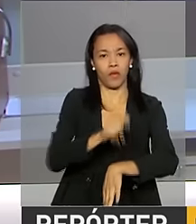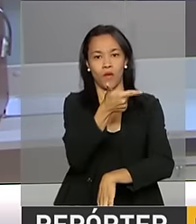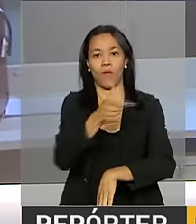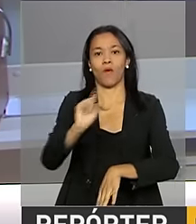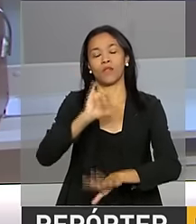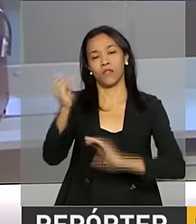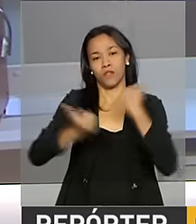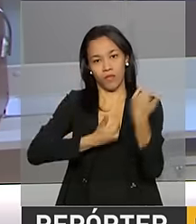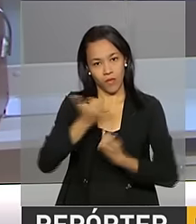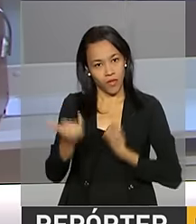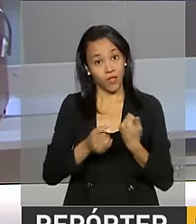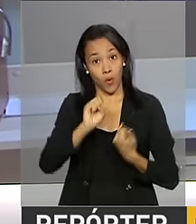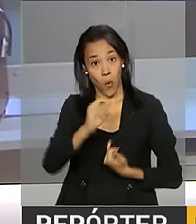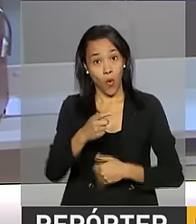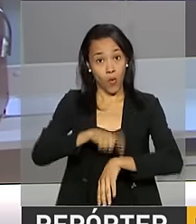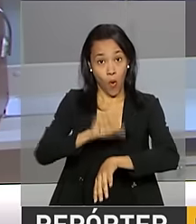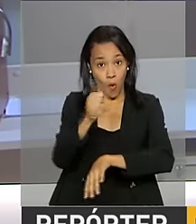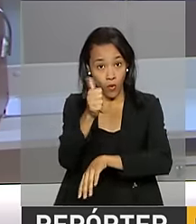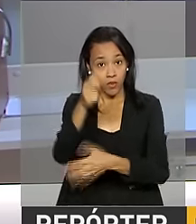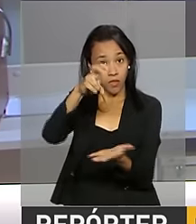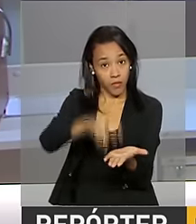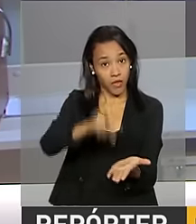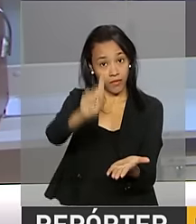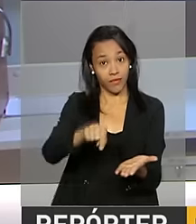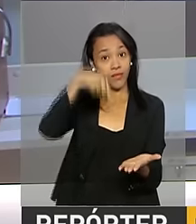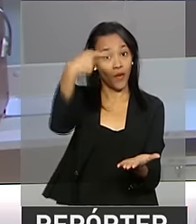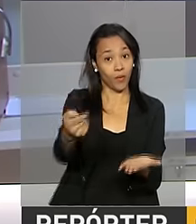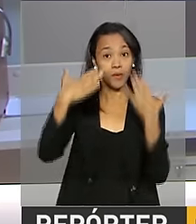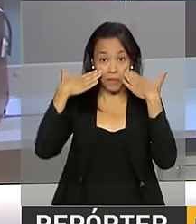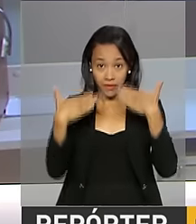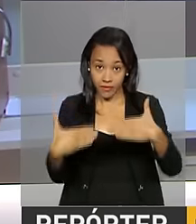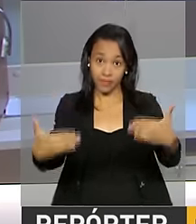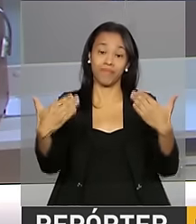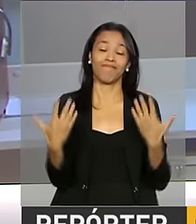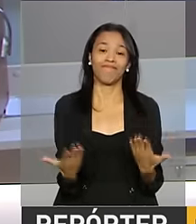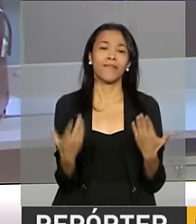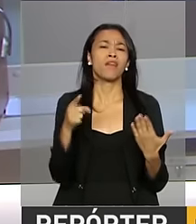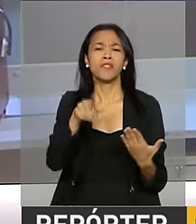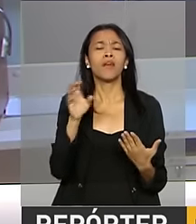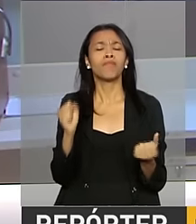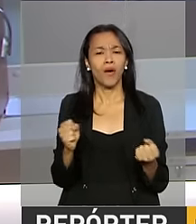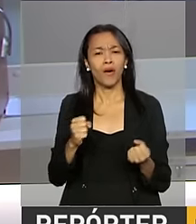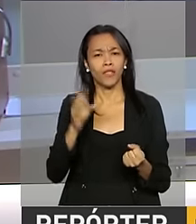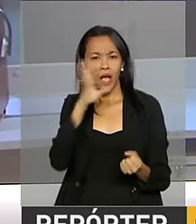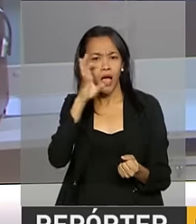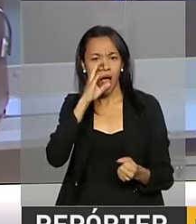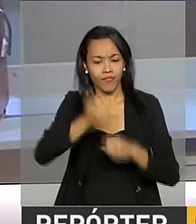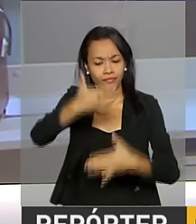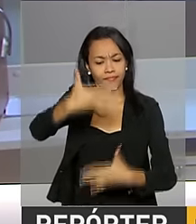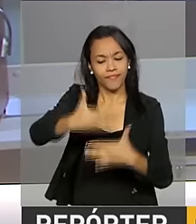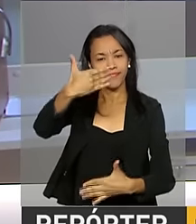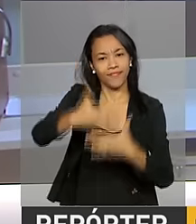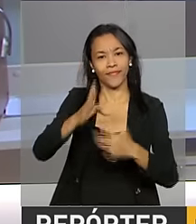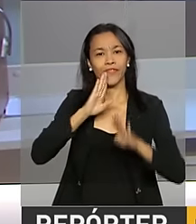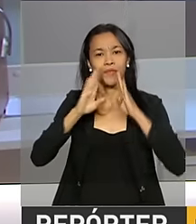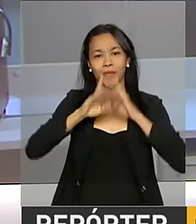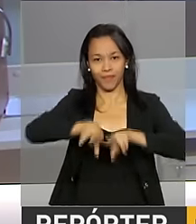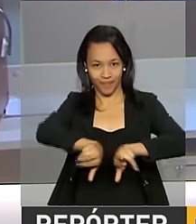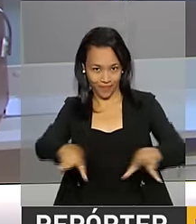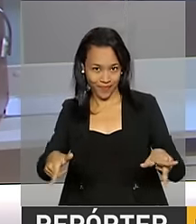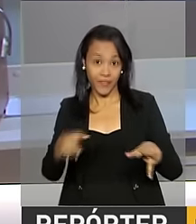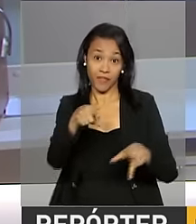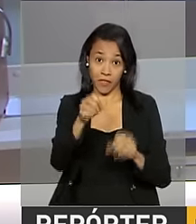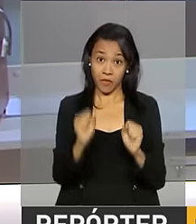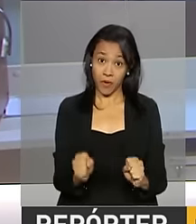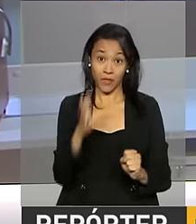outras informações ou às 11 da manhã na próxima edição do Repórter NBR. Acompanhe também as novidades em nossas redes sociais.